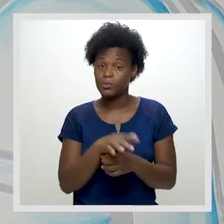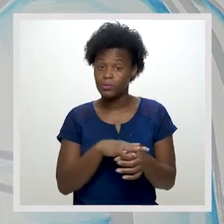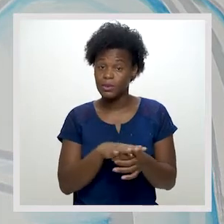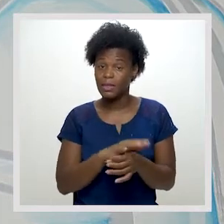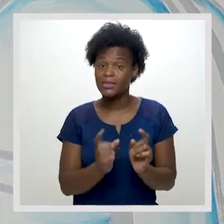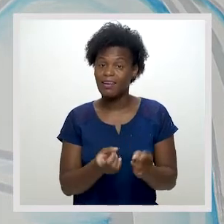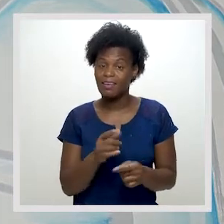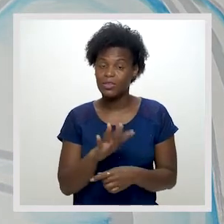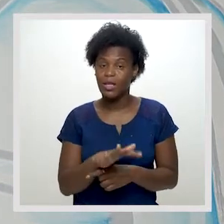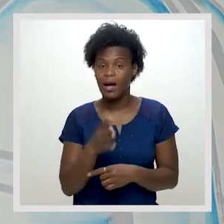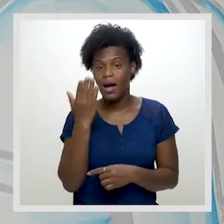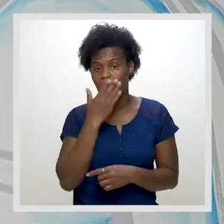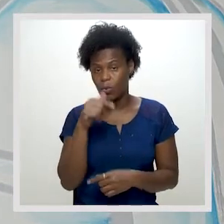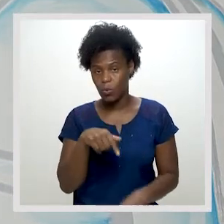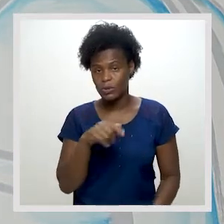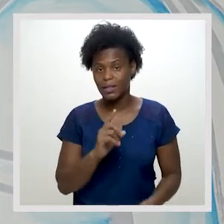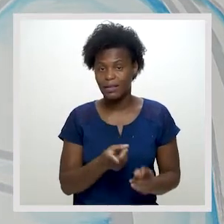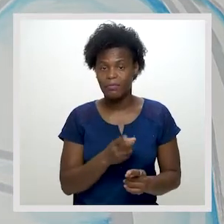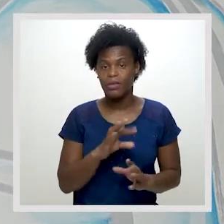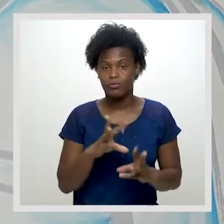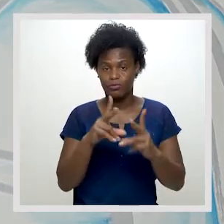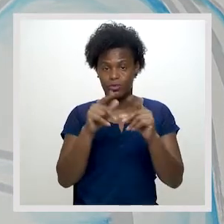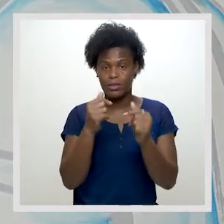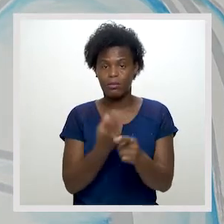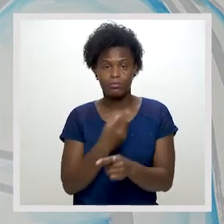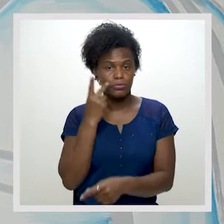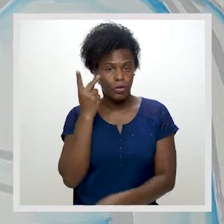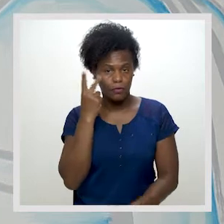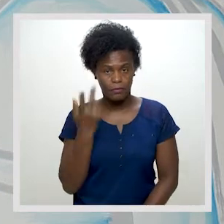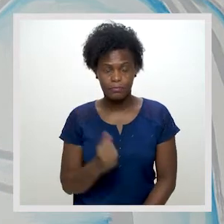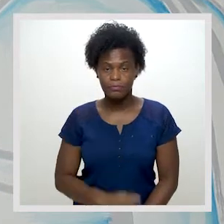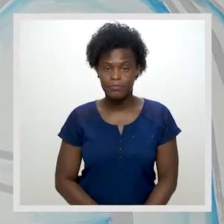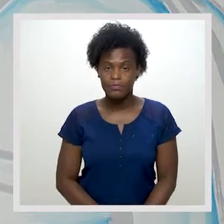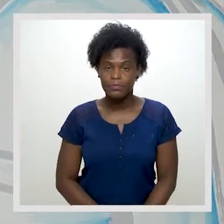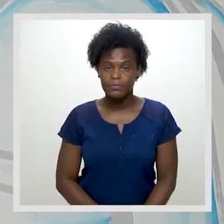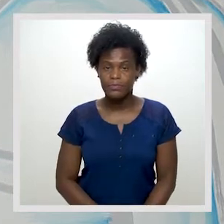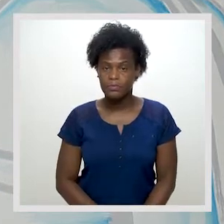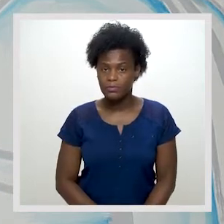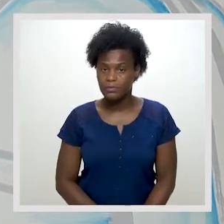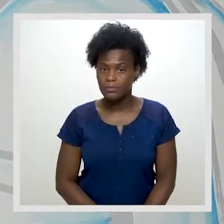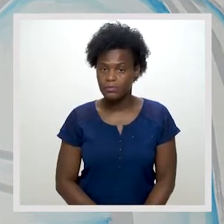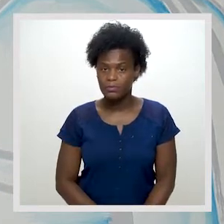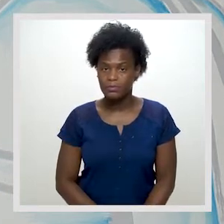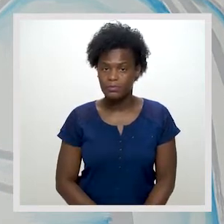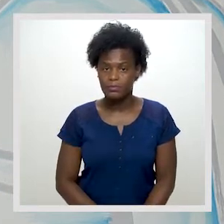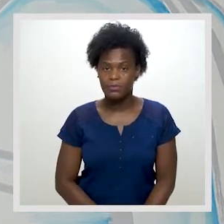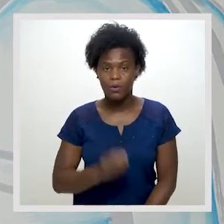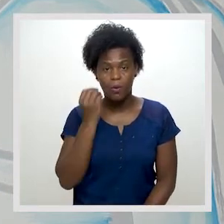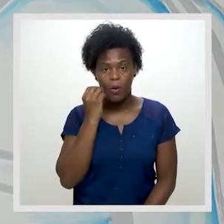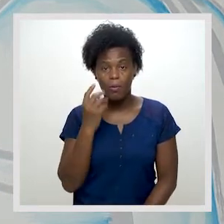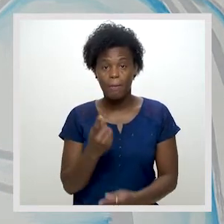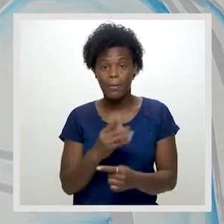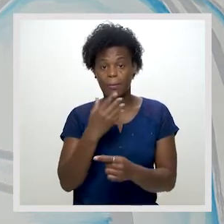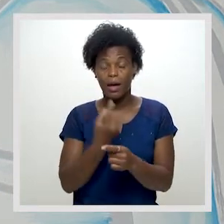que está a nossa aula de hoje, que é a evolução biológica. Como teriam evoluído estes primeiros seres